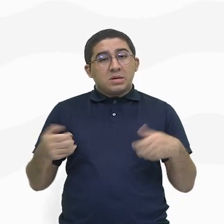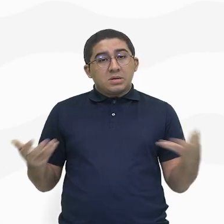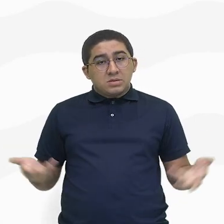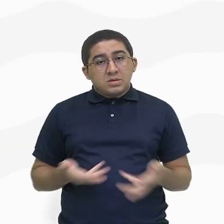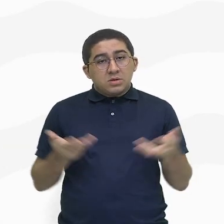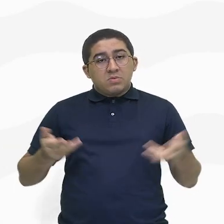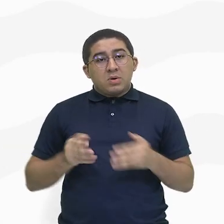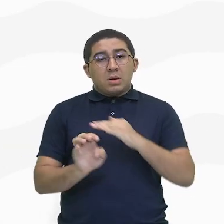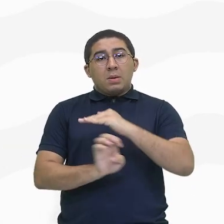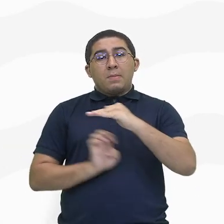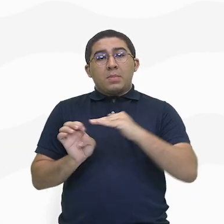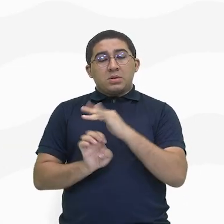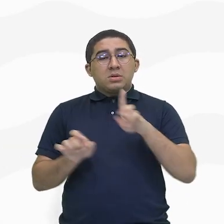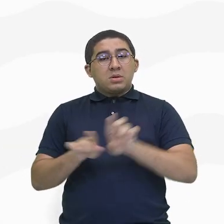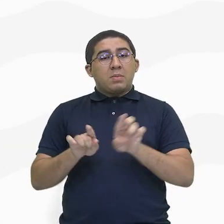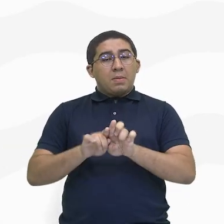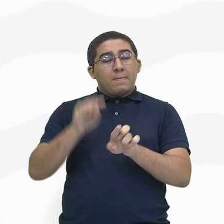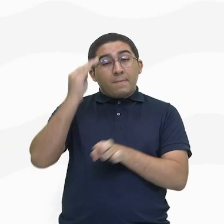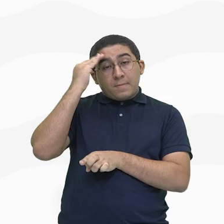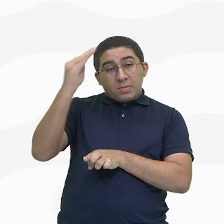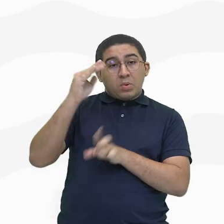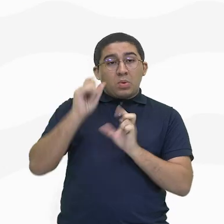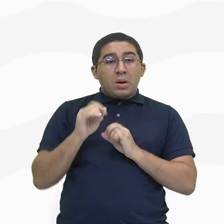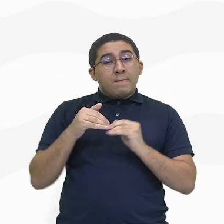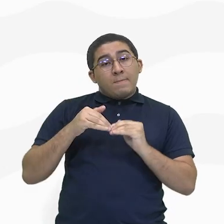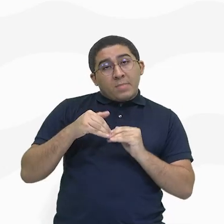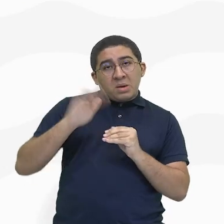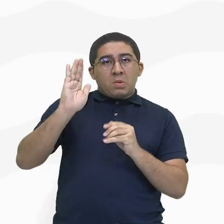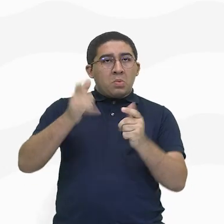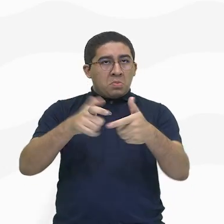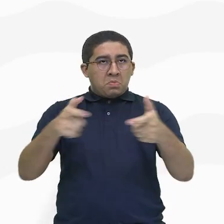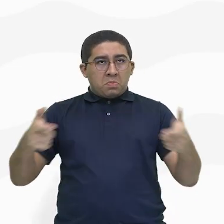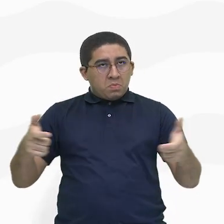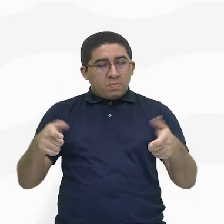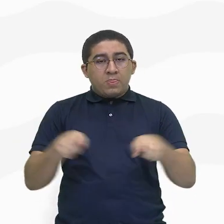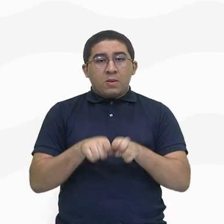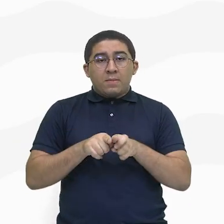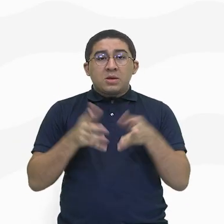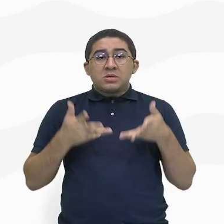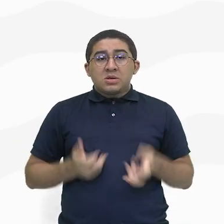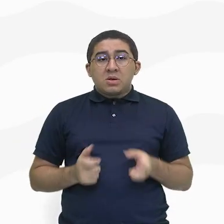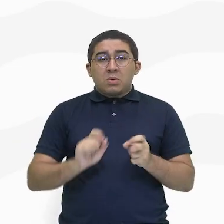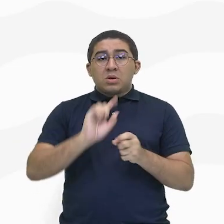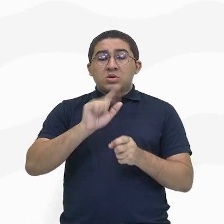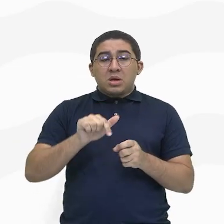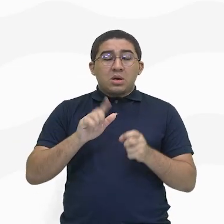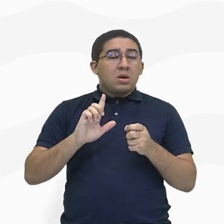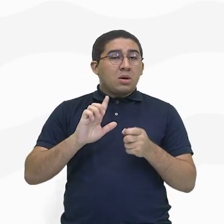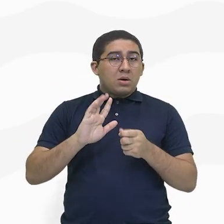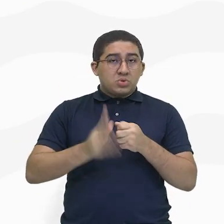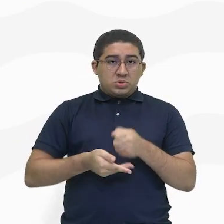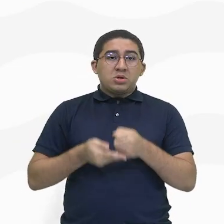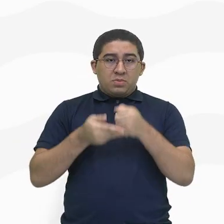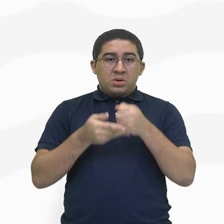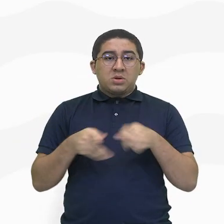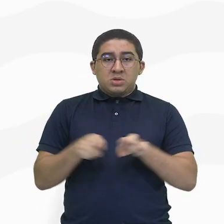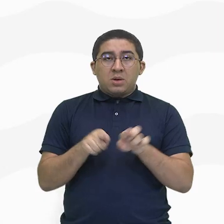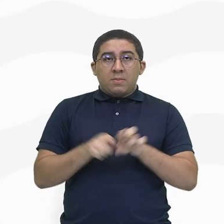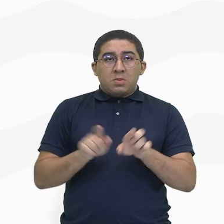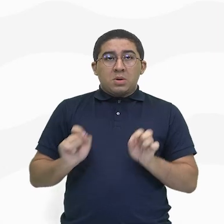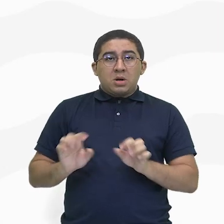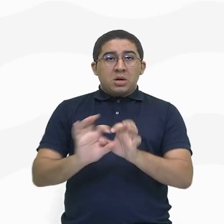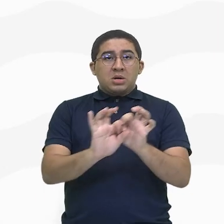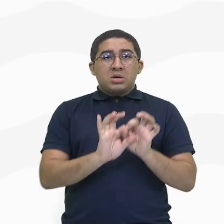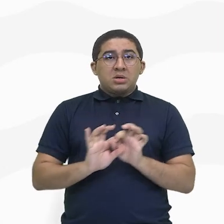as empresas, especialmente as grandes, a adotar práticas sustentáveis e a